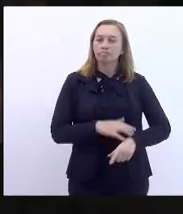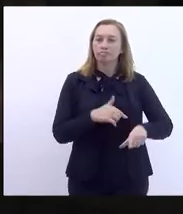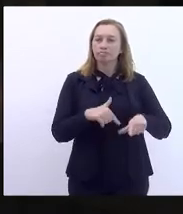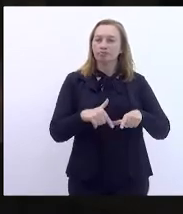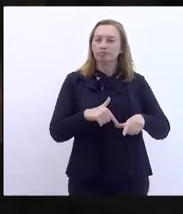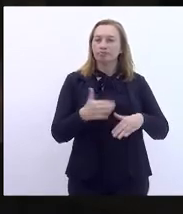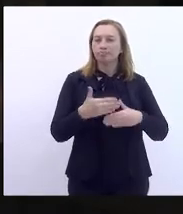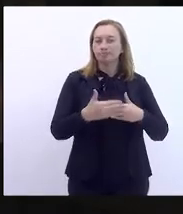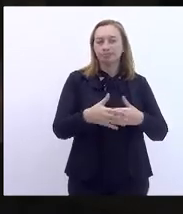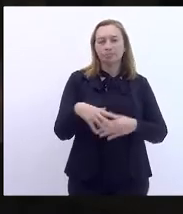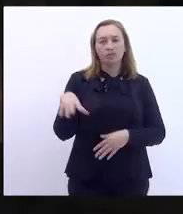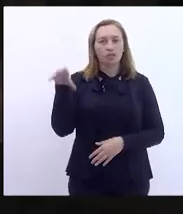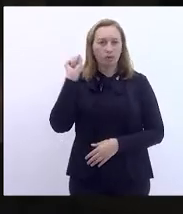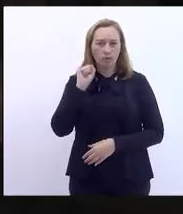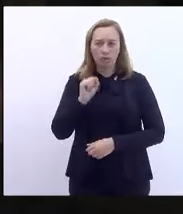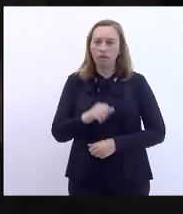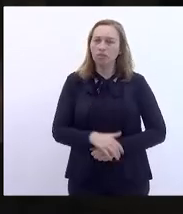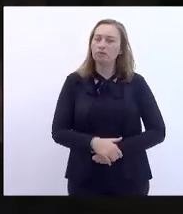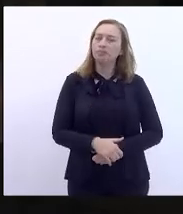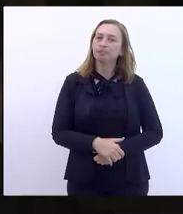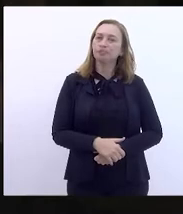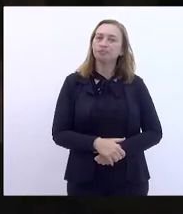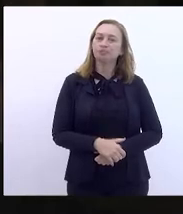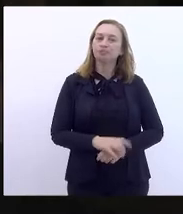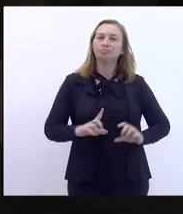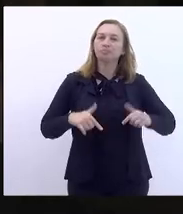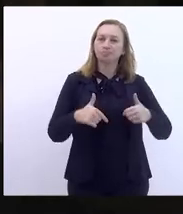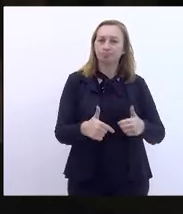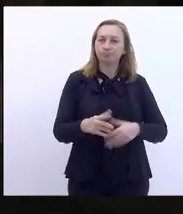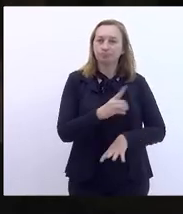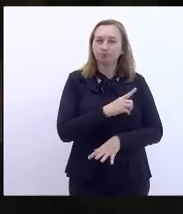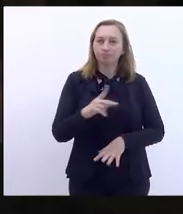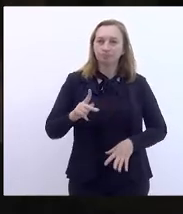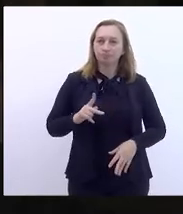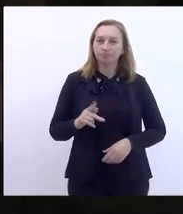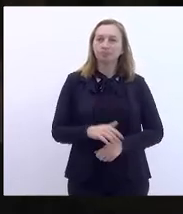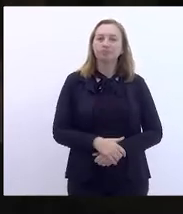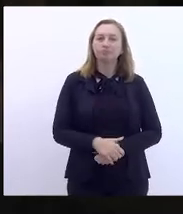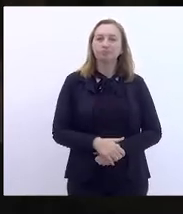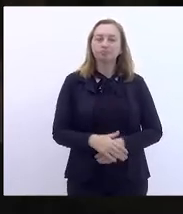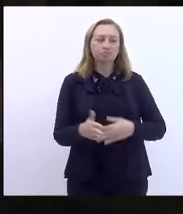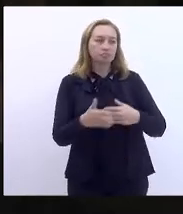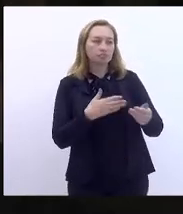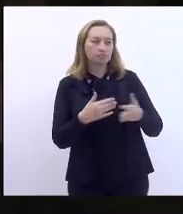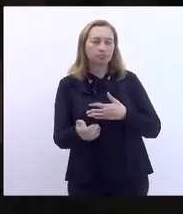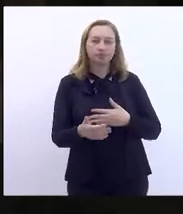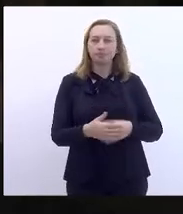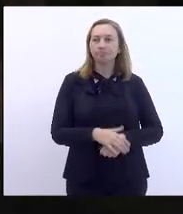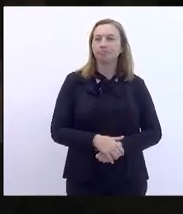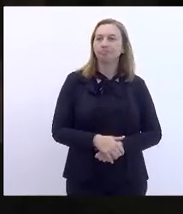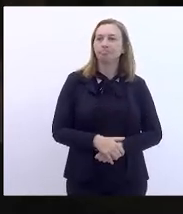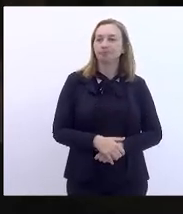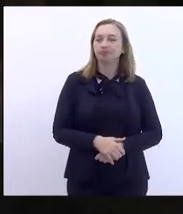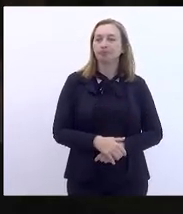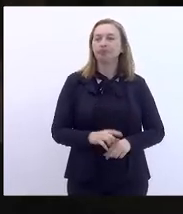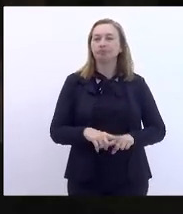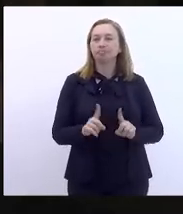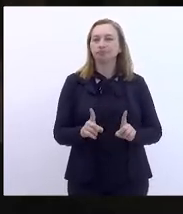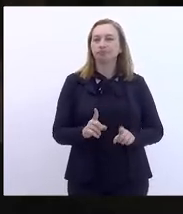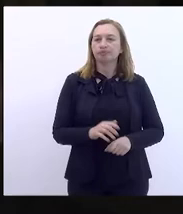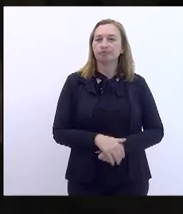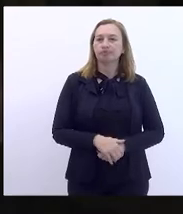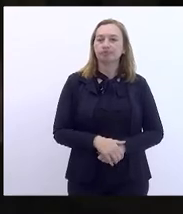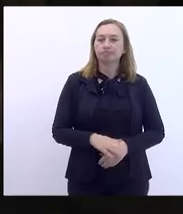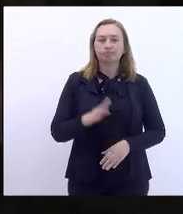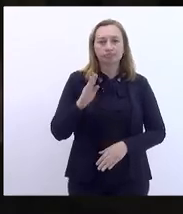constante da escuta como parte de uma forma de agir da Defensoria não é uma parte qualquer Ah não é um detalhe mas é uma